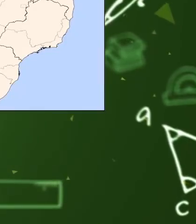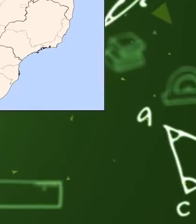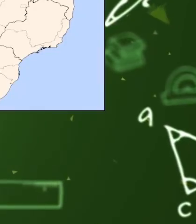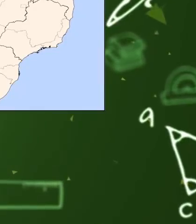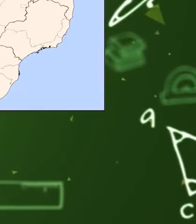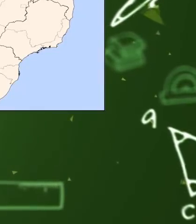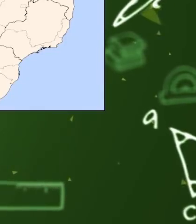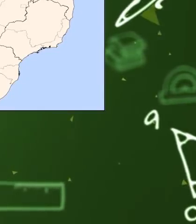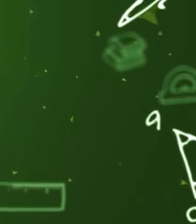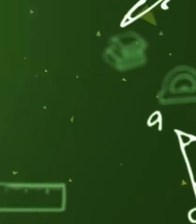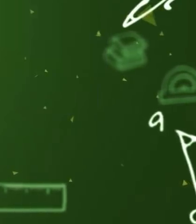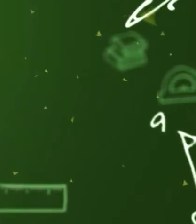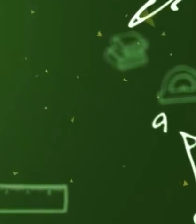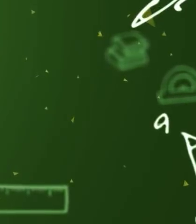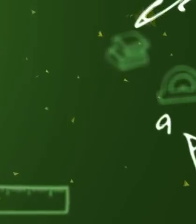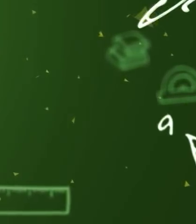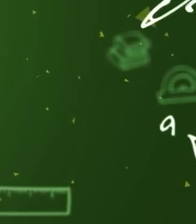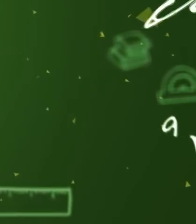Maranhão.